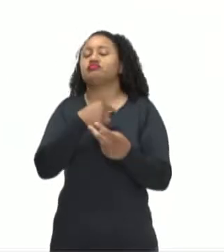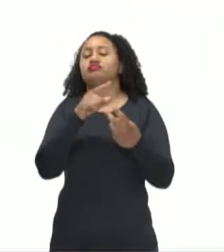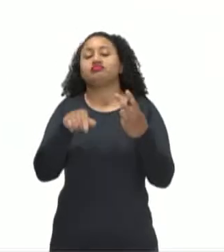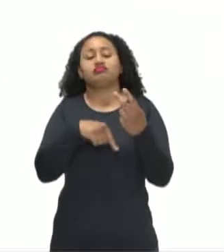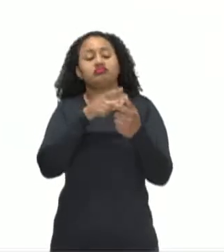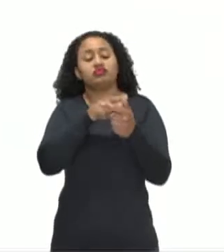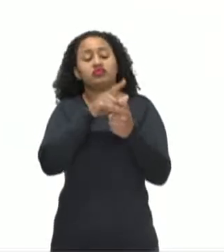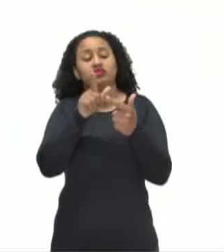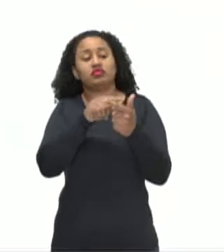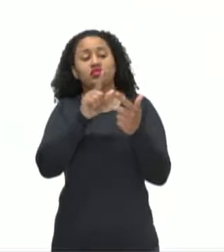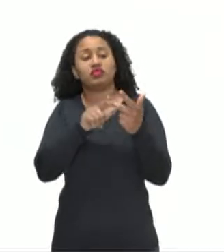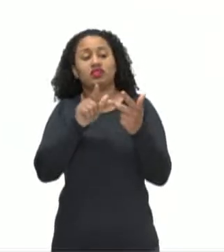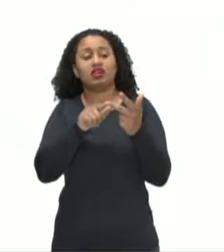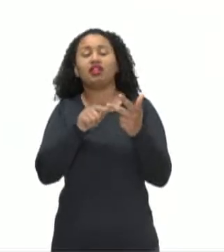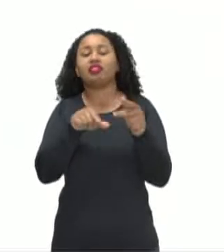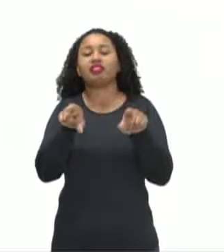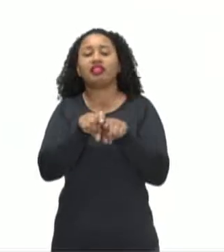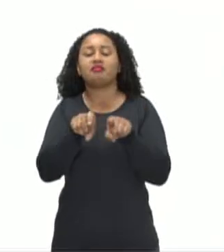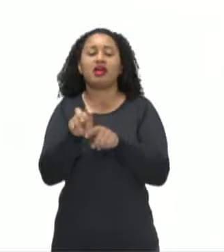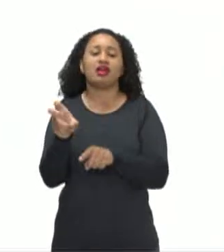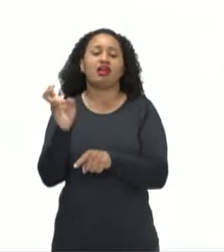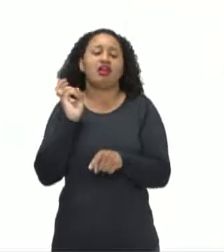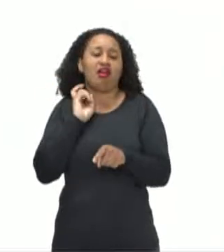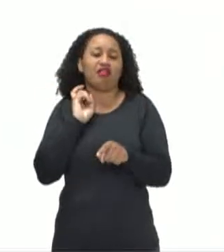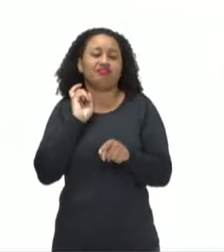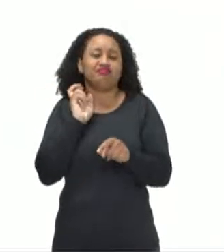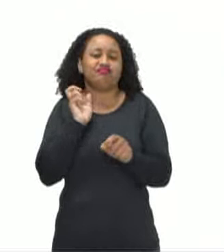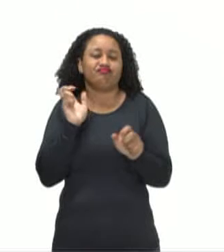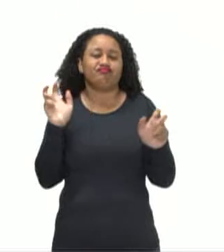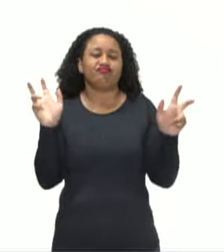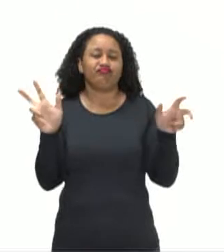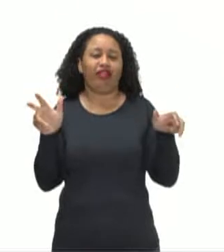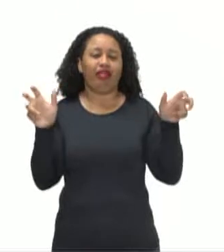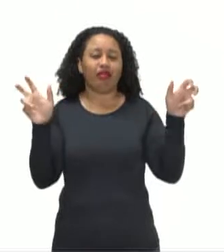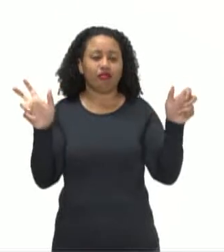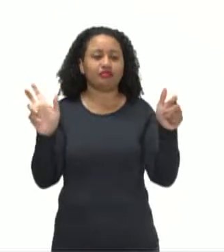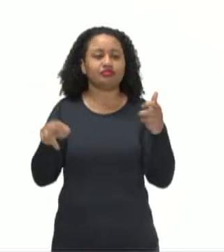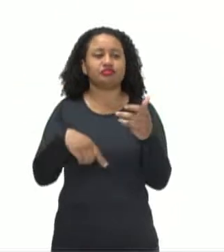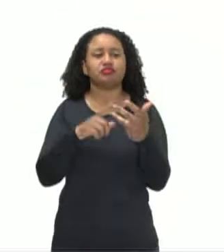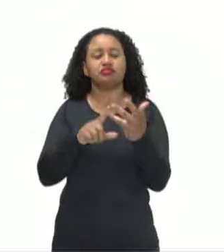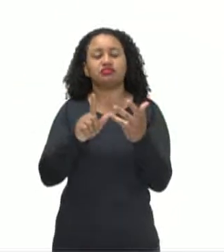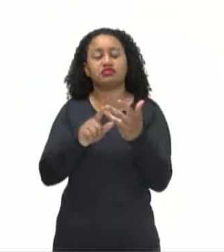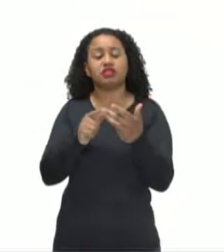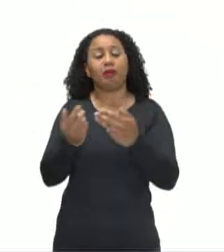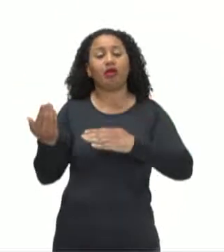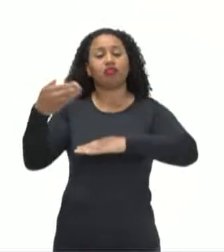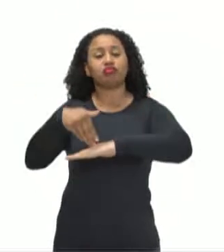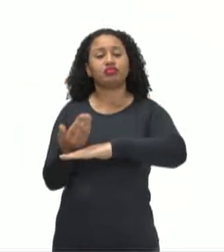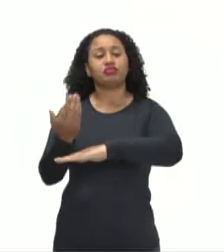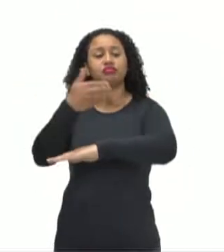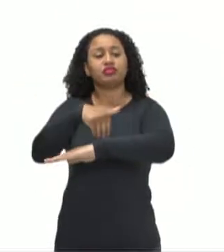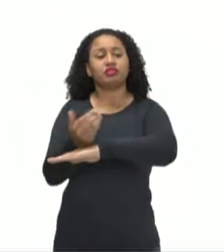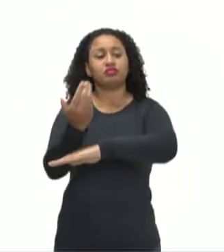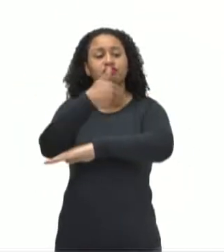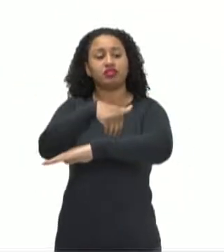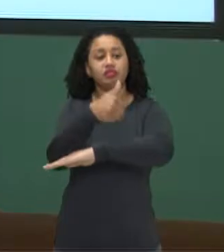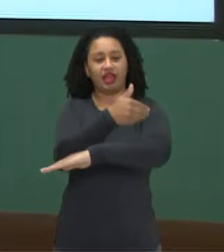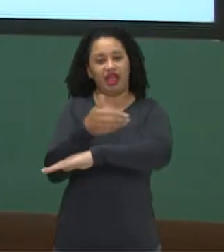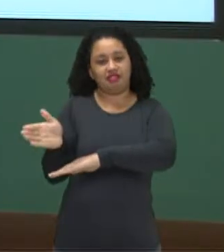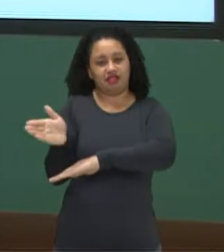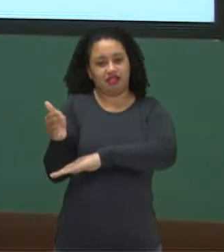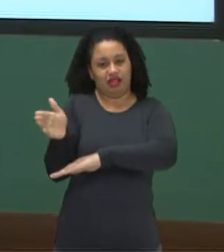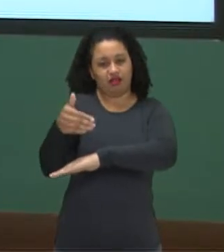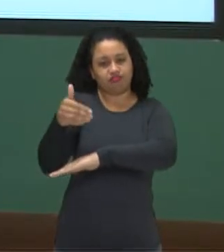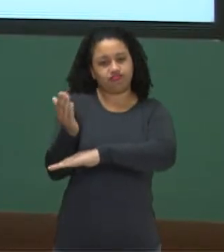espécies completamente diferentes, porém, pela imagem a gente consegue ver que eles têm algumas